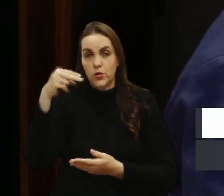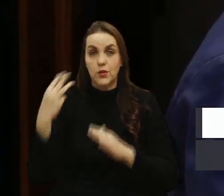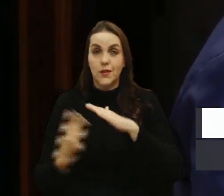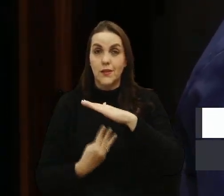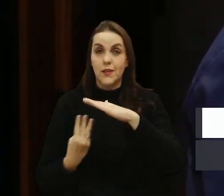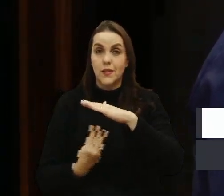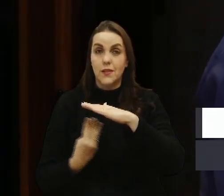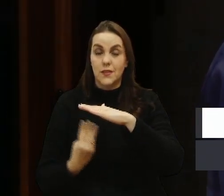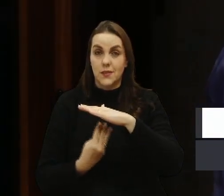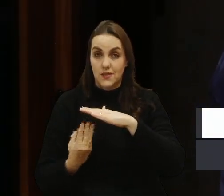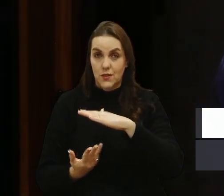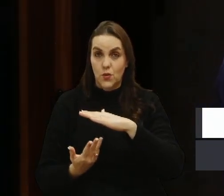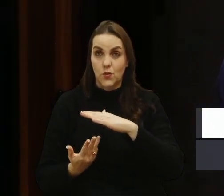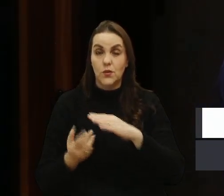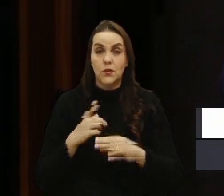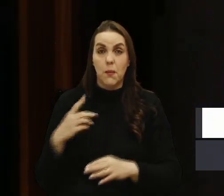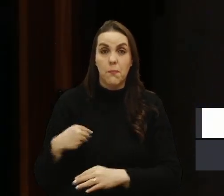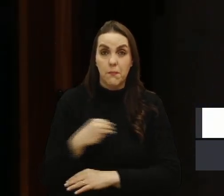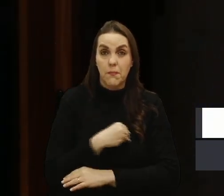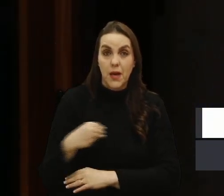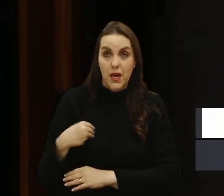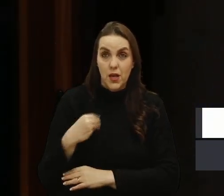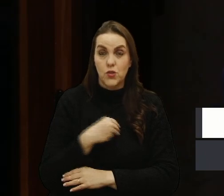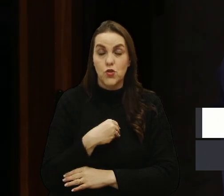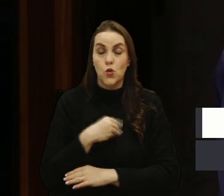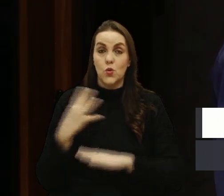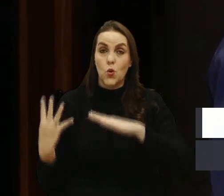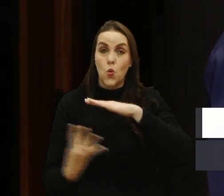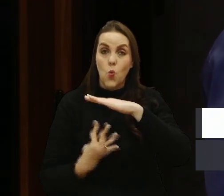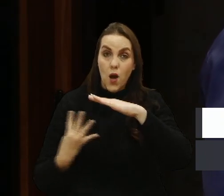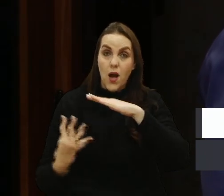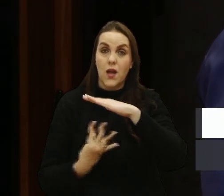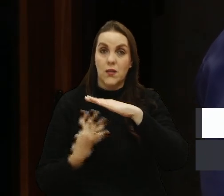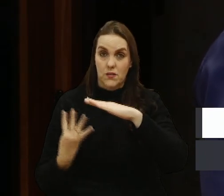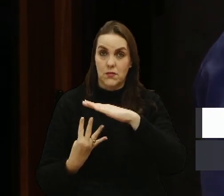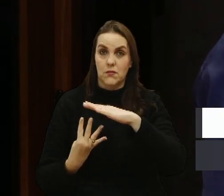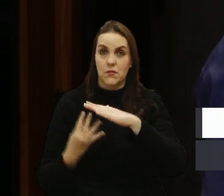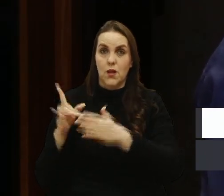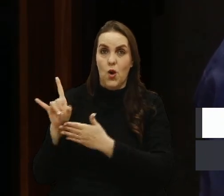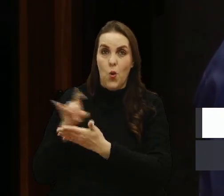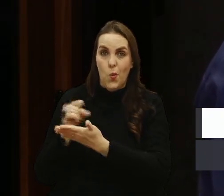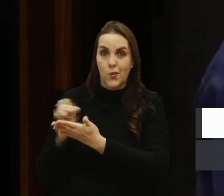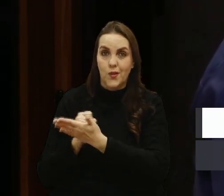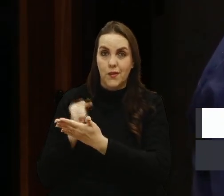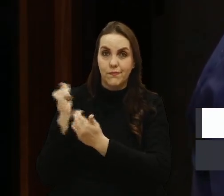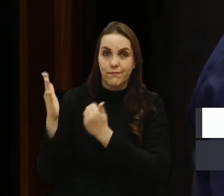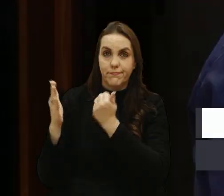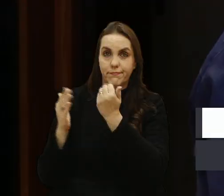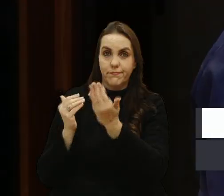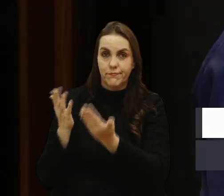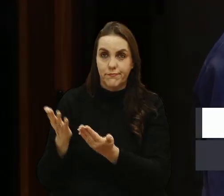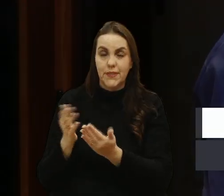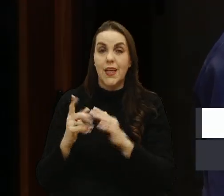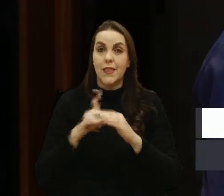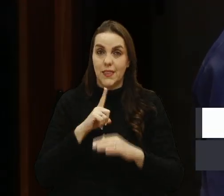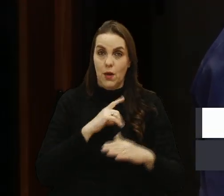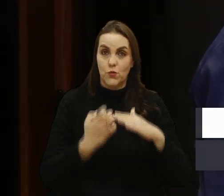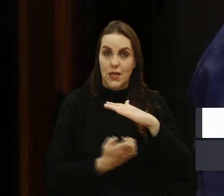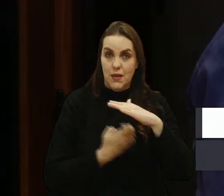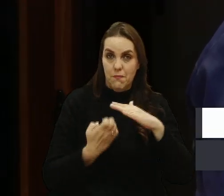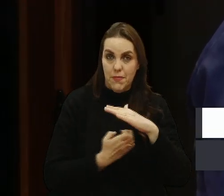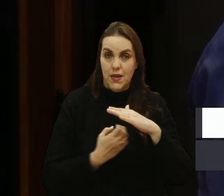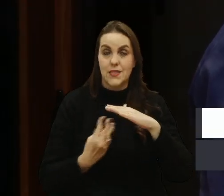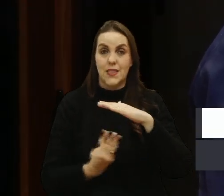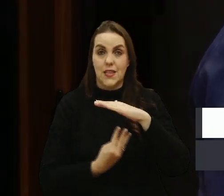terceirizadas, com médicos quarteirizados, que é o que nós temos, né? Ou seja, nós temos uma empresa, que é o